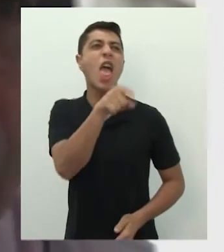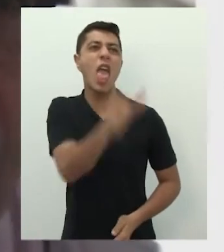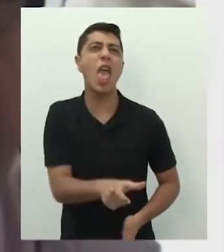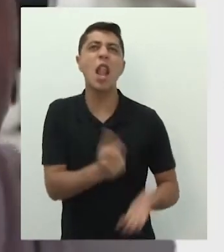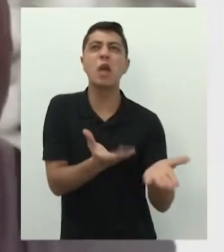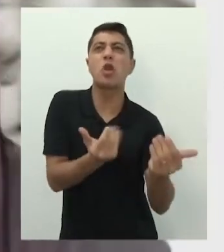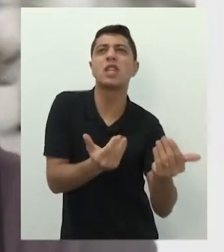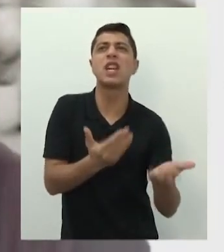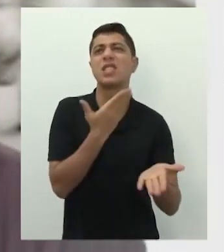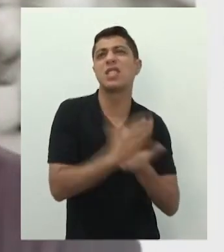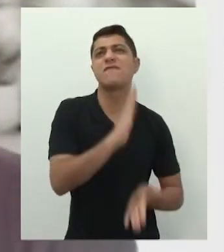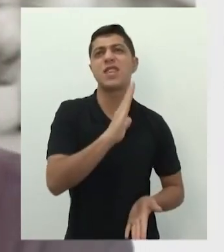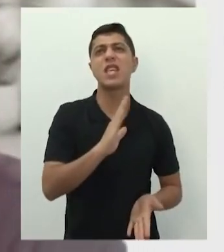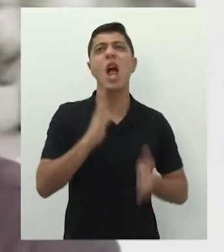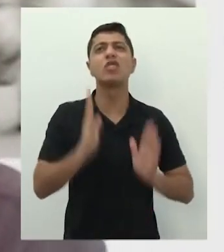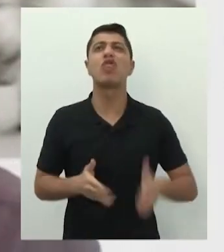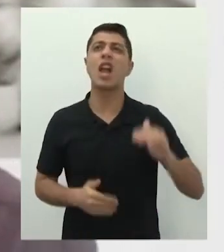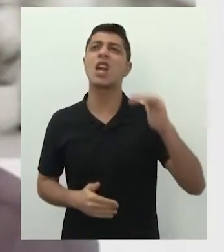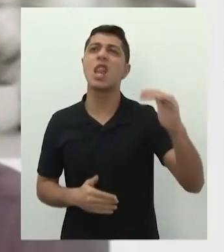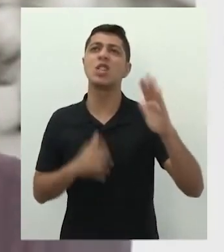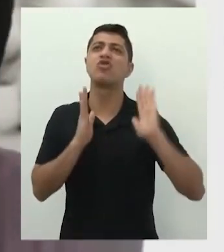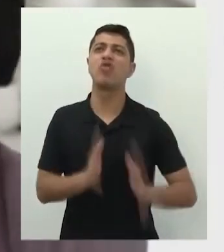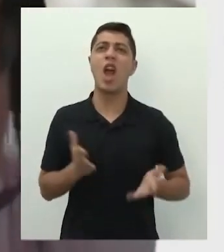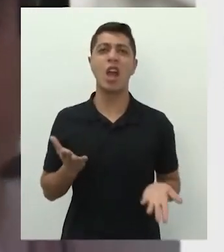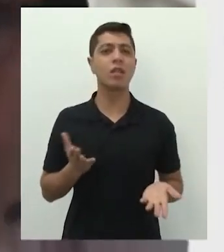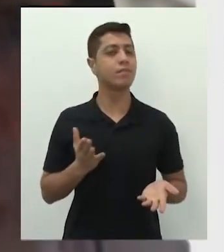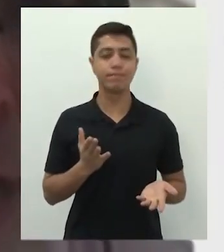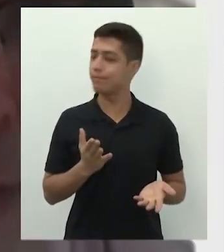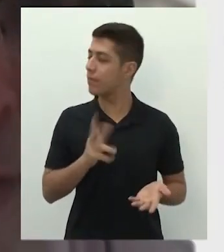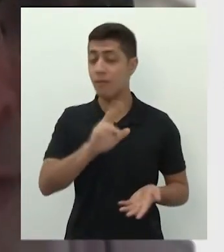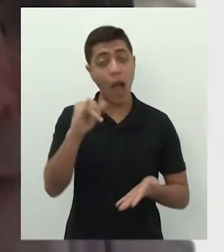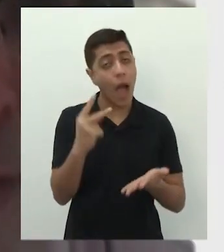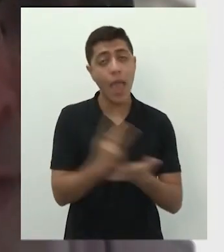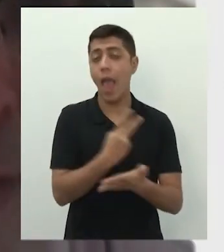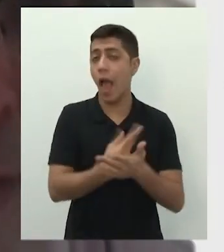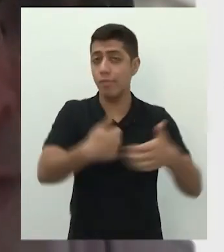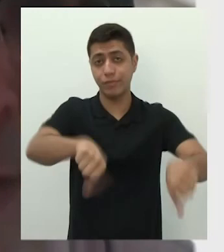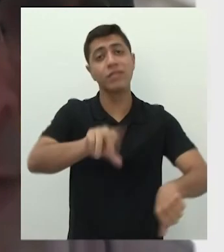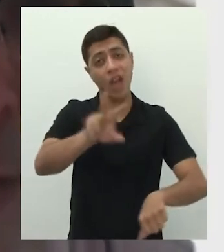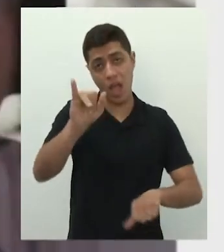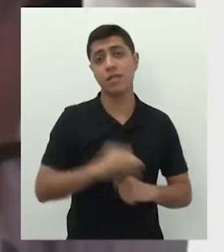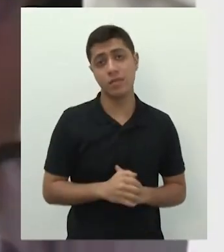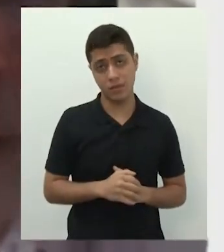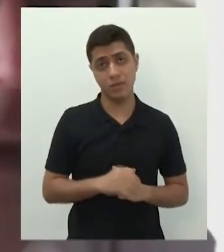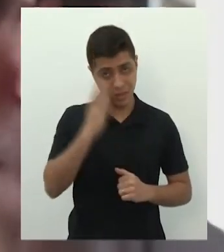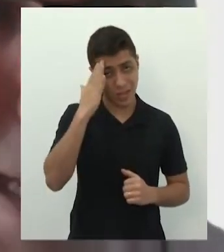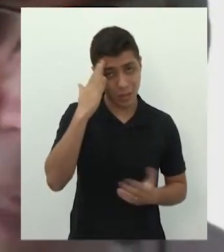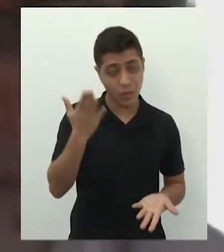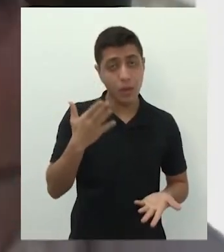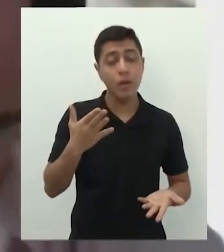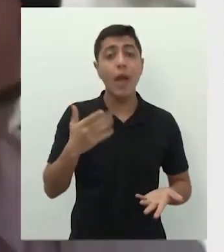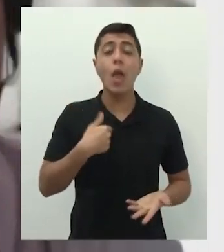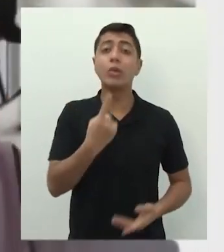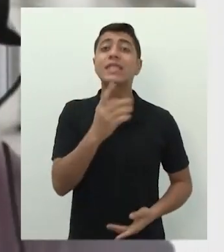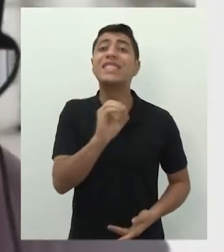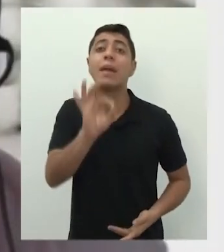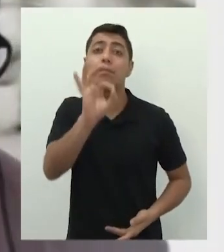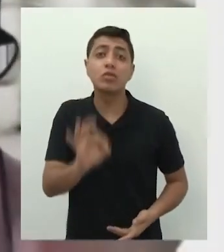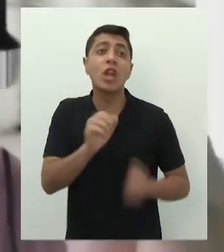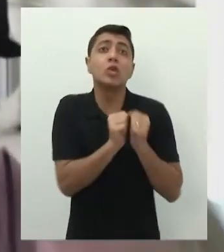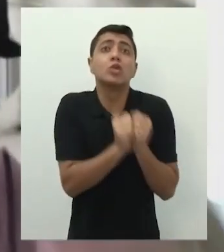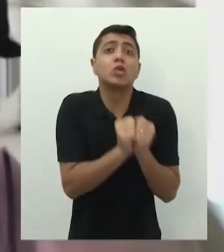elevador. É um coração realmente aberto, é uma postura realmente empática de se colocar um pouco no lugar do outro e falar,